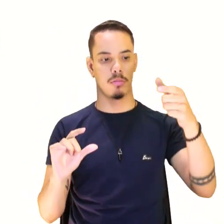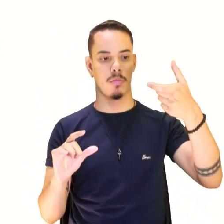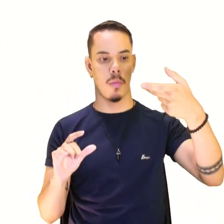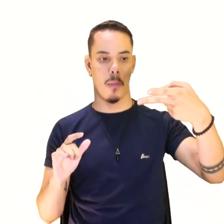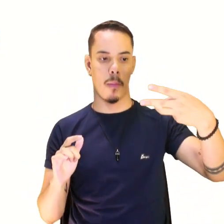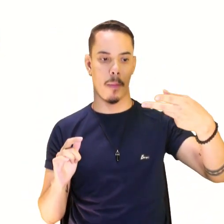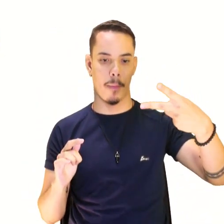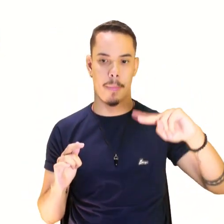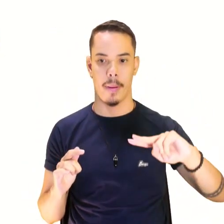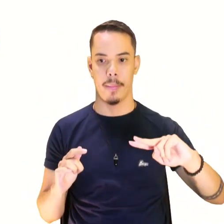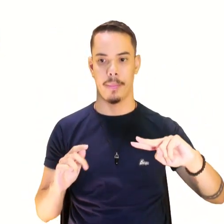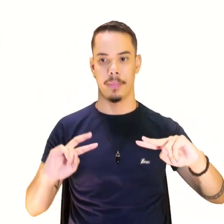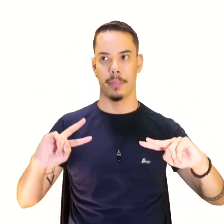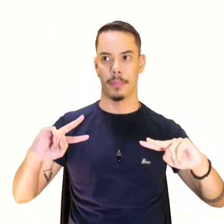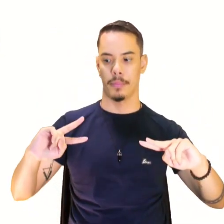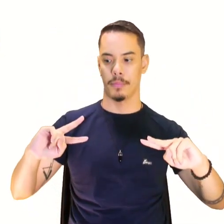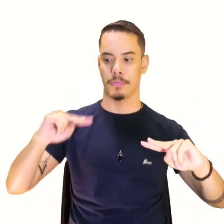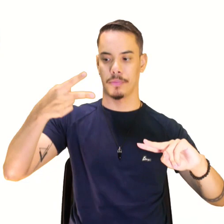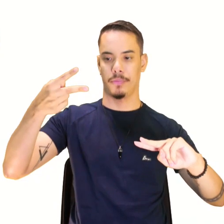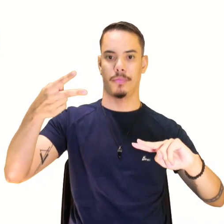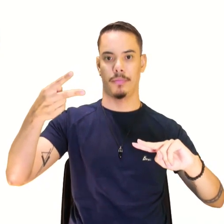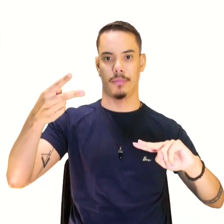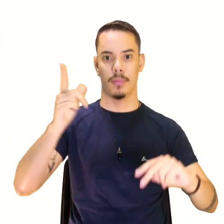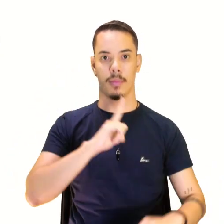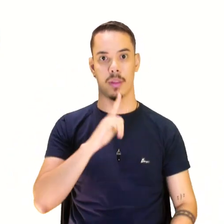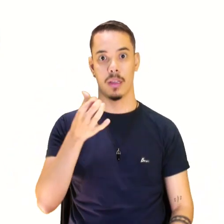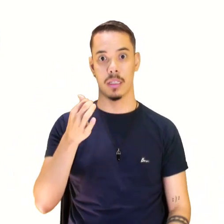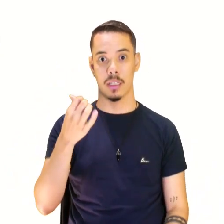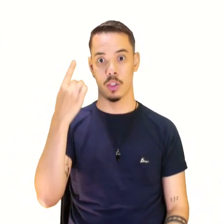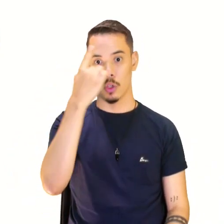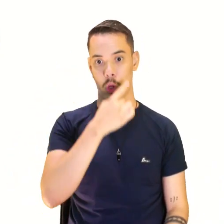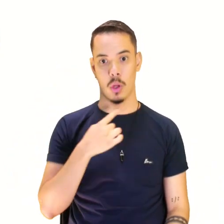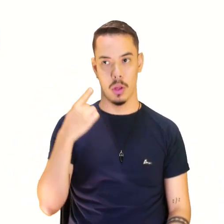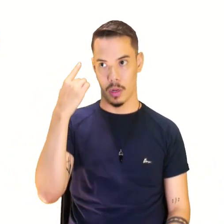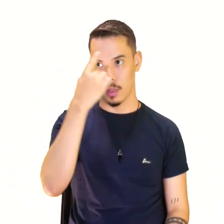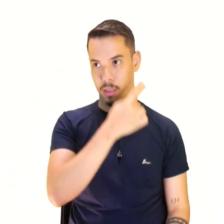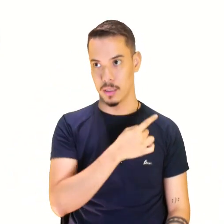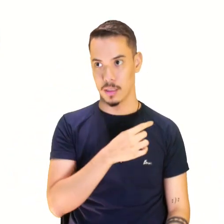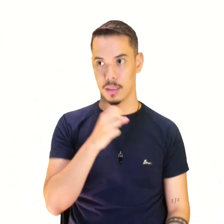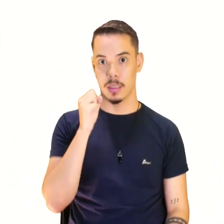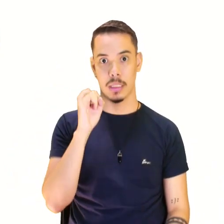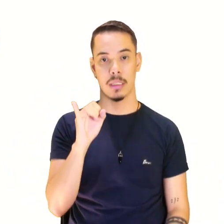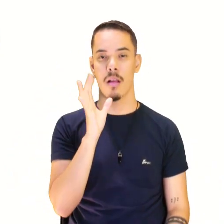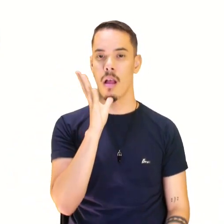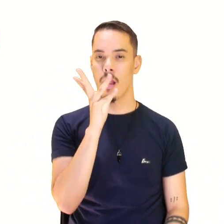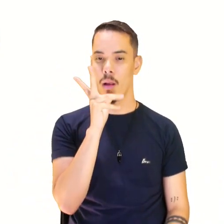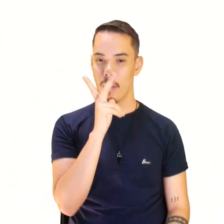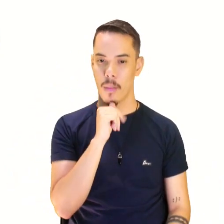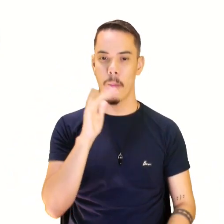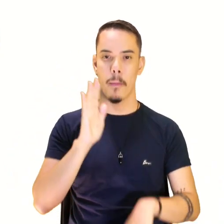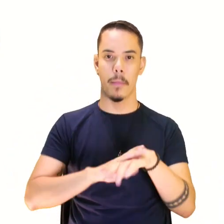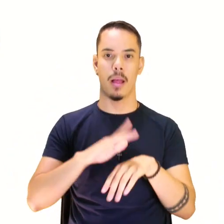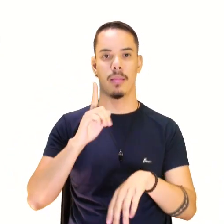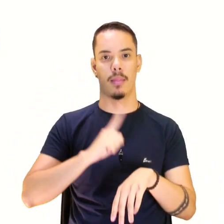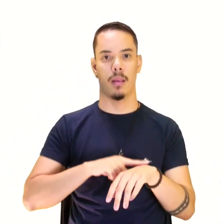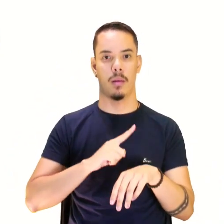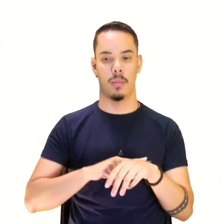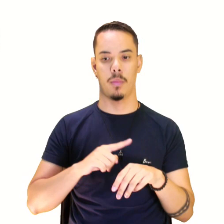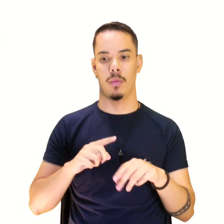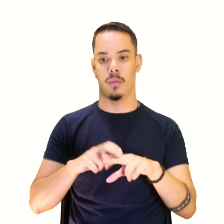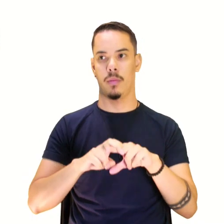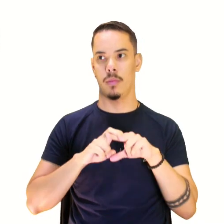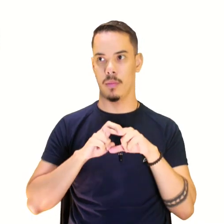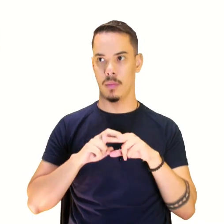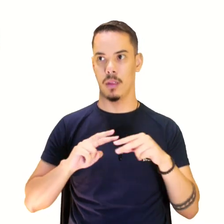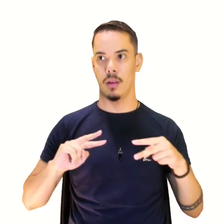meu tempo vai dobrar. Eu vou ter 6 horas para ir tranquilo. Com certeza. Se eu for mais devagar, eu vou levar mais tempo. Mais tempo. É uma Quanto coisa mais devagar eu ando,